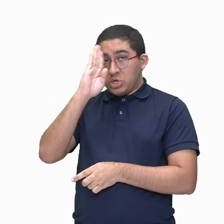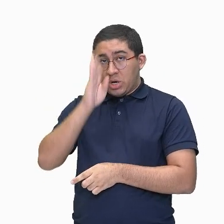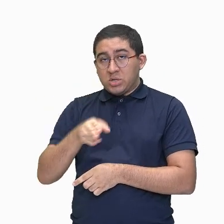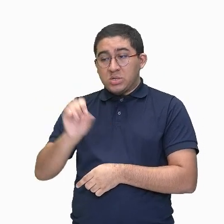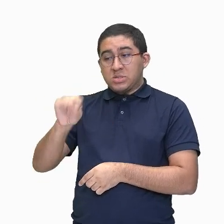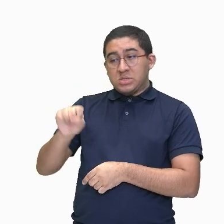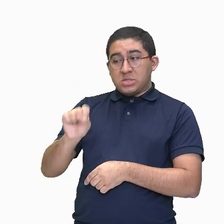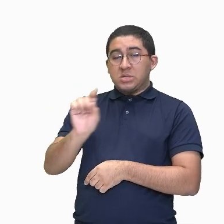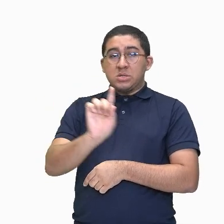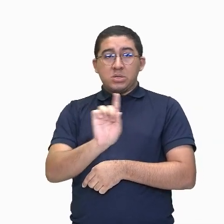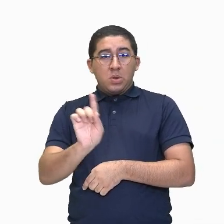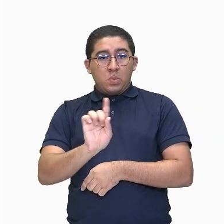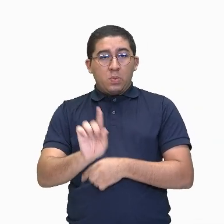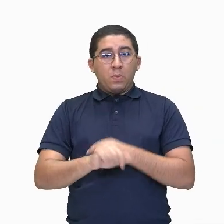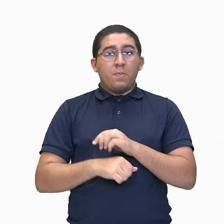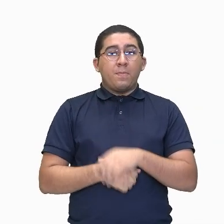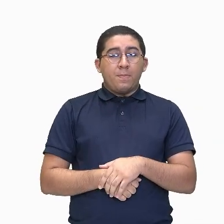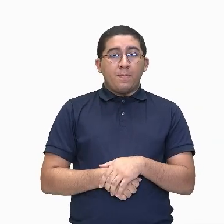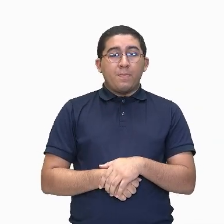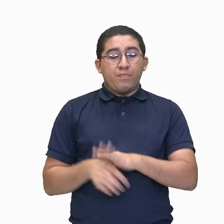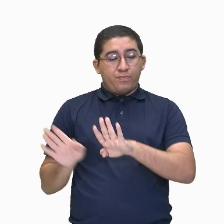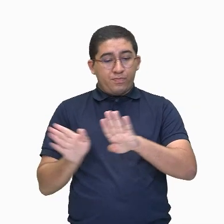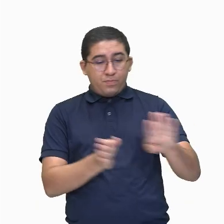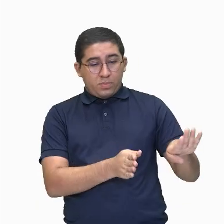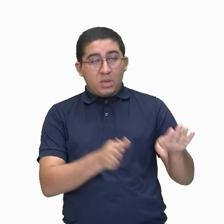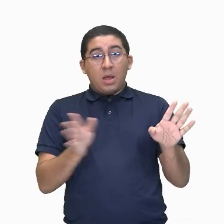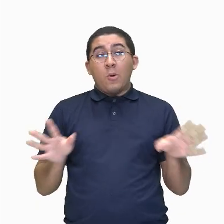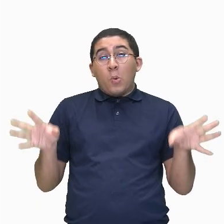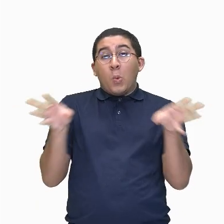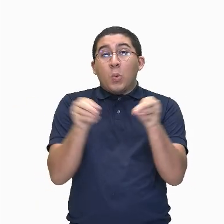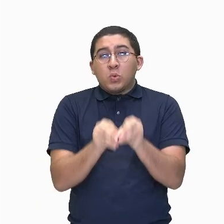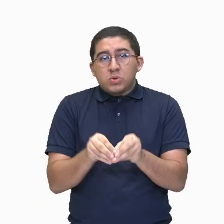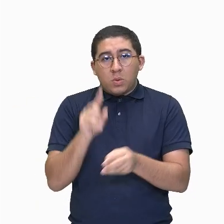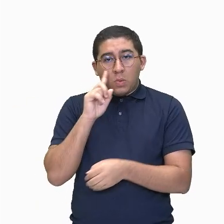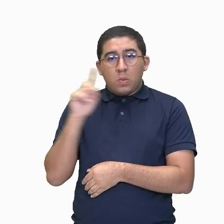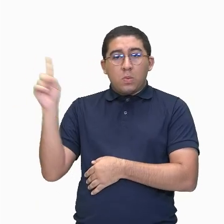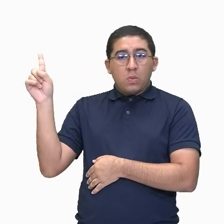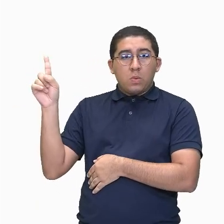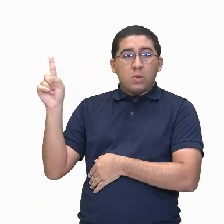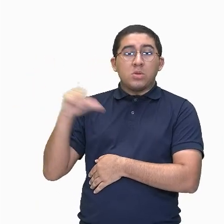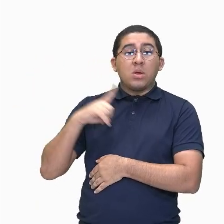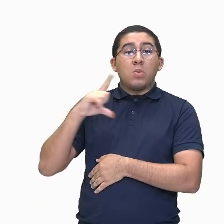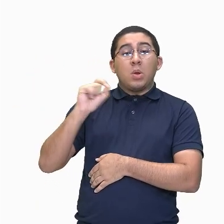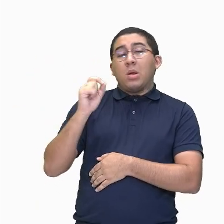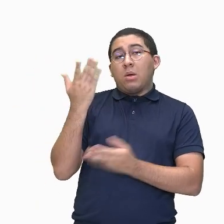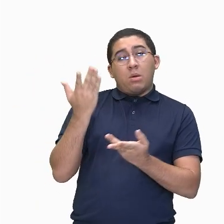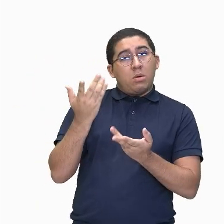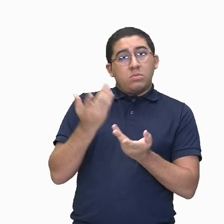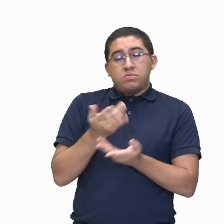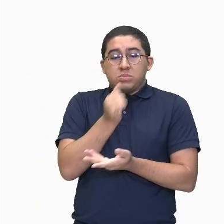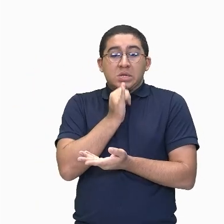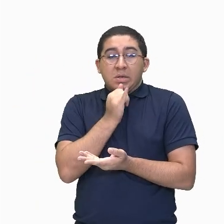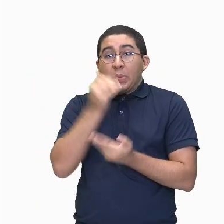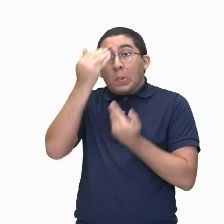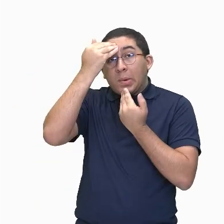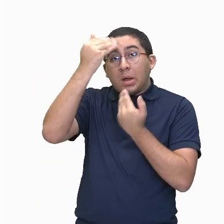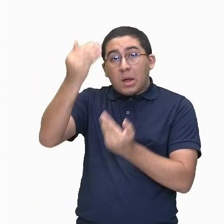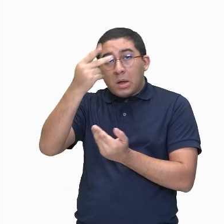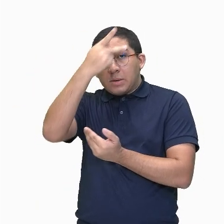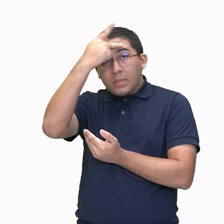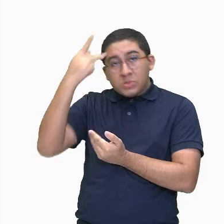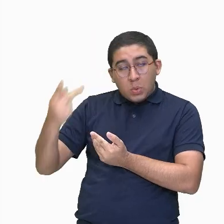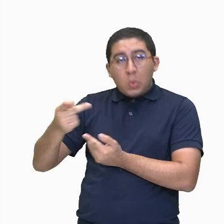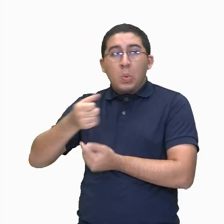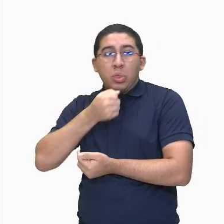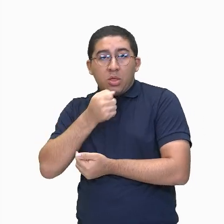Já a conclusão, no momento da entrevista, o agradecimento ao entrevistado, que é a pessoa que